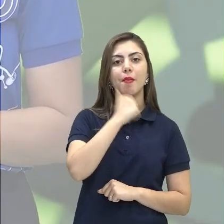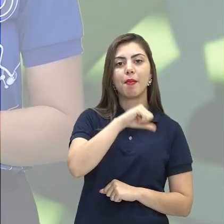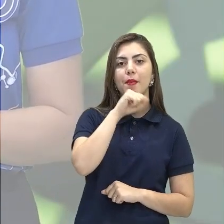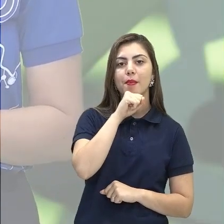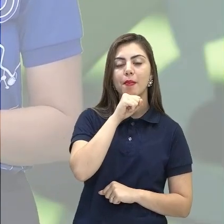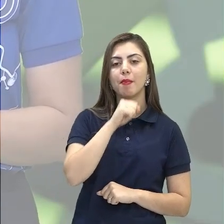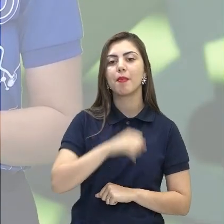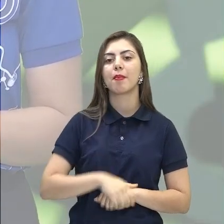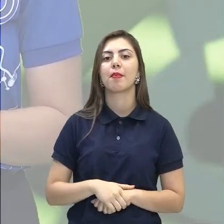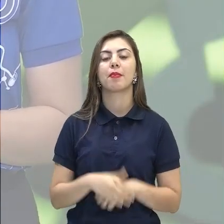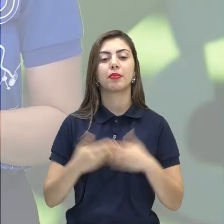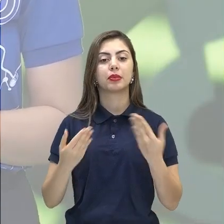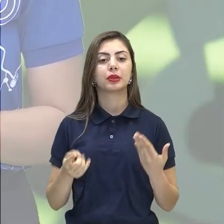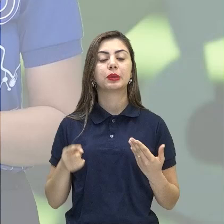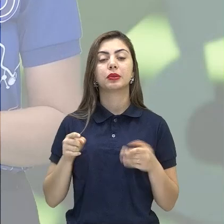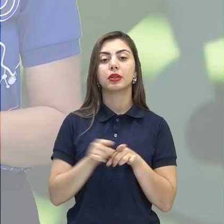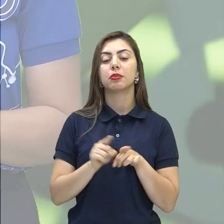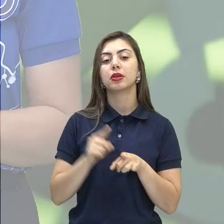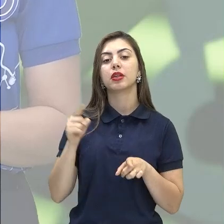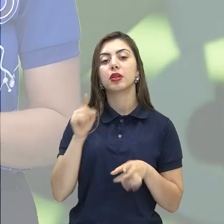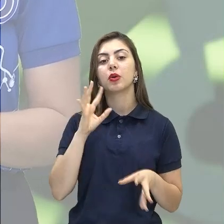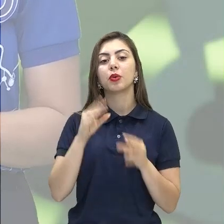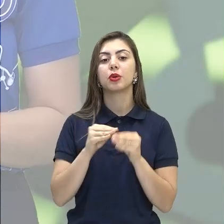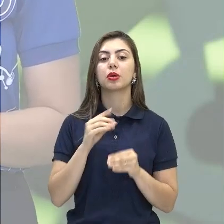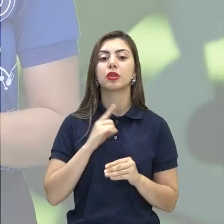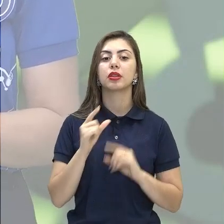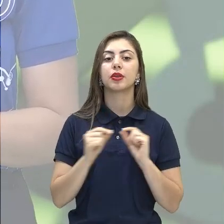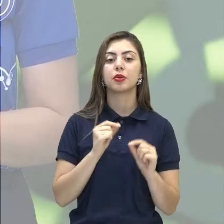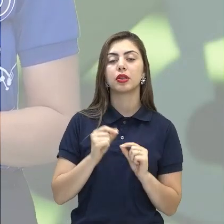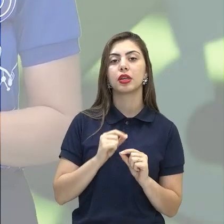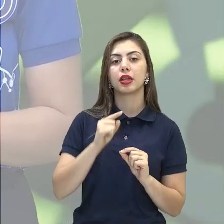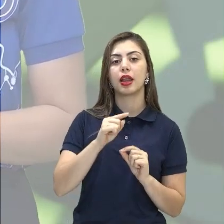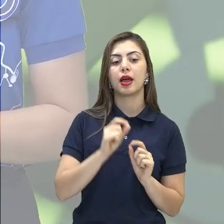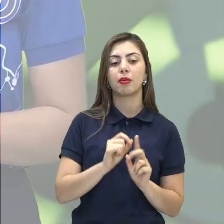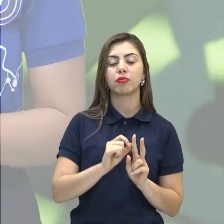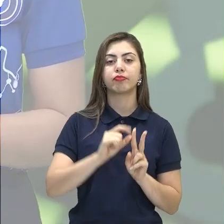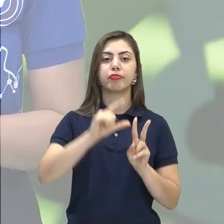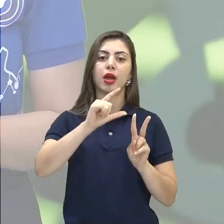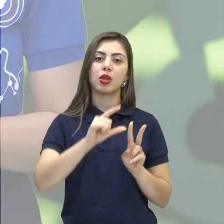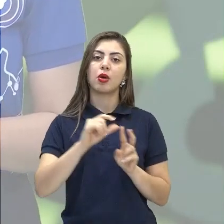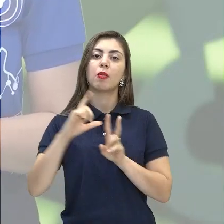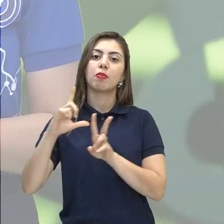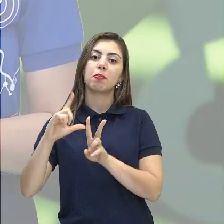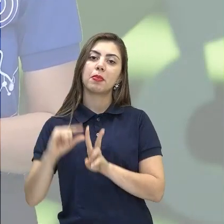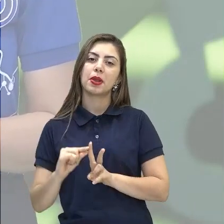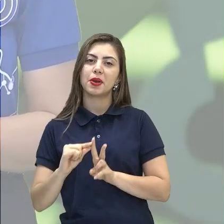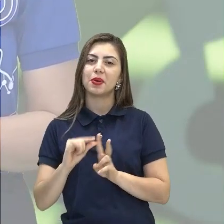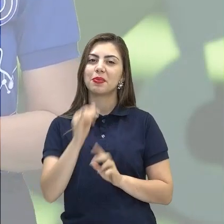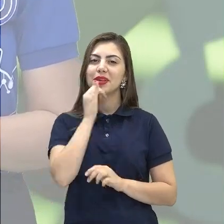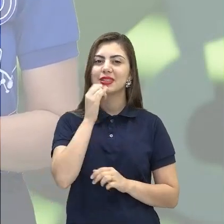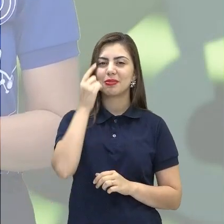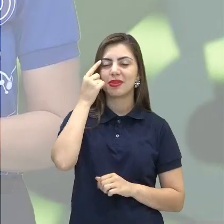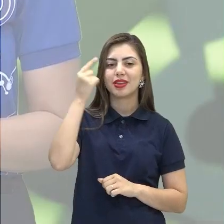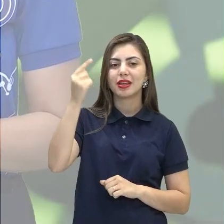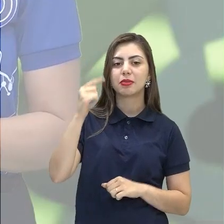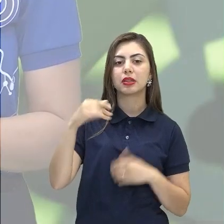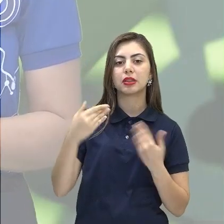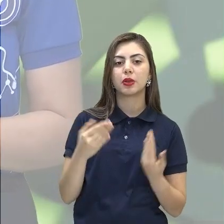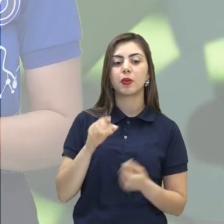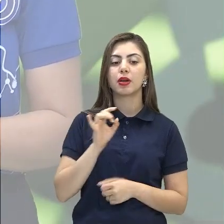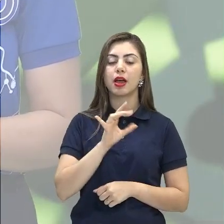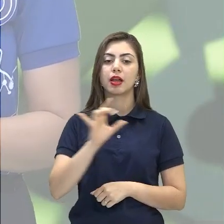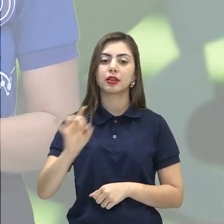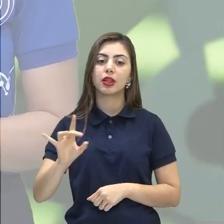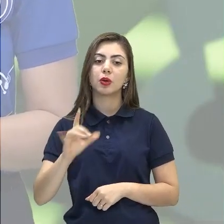também concluiu que existem fatores dominantes e fatores recessivos e que cada indivíduo passa apenas um fator para